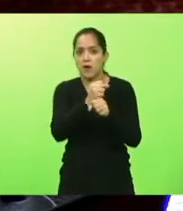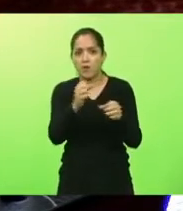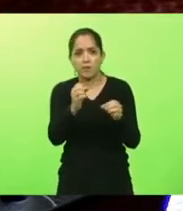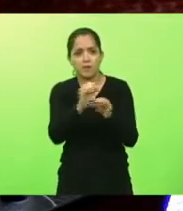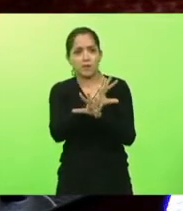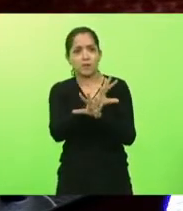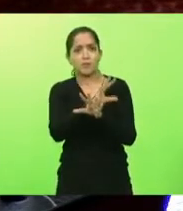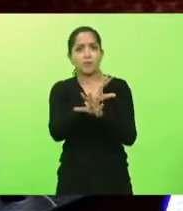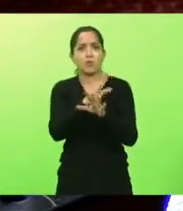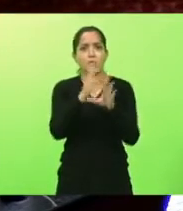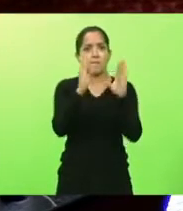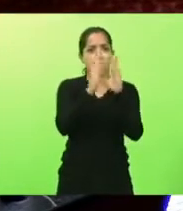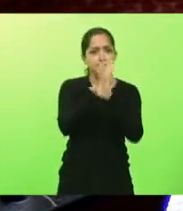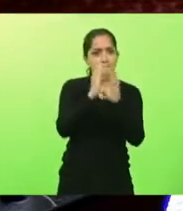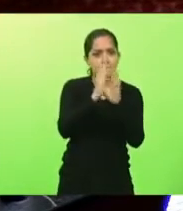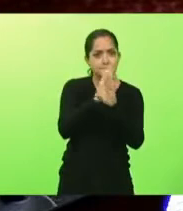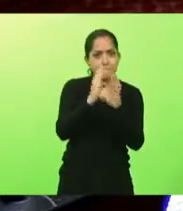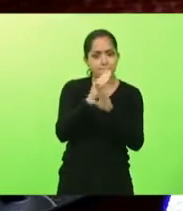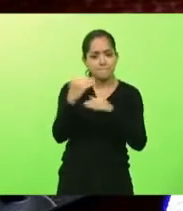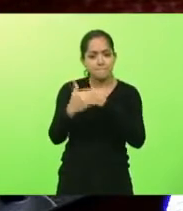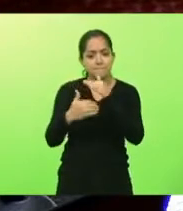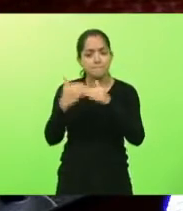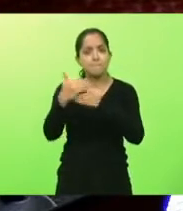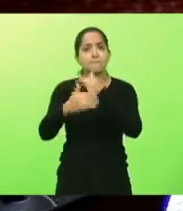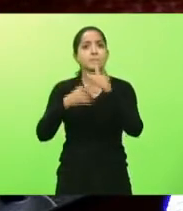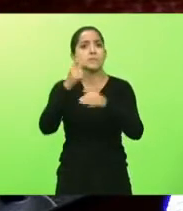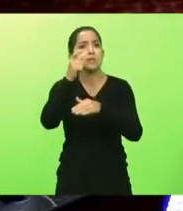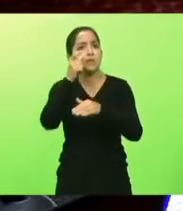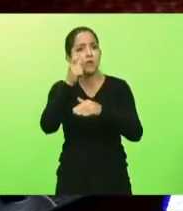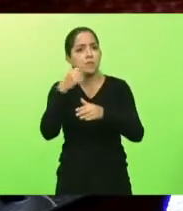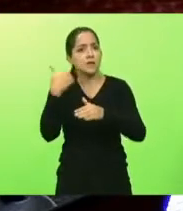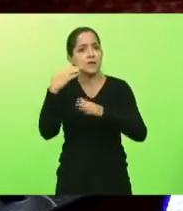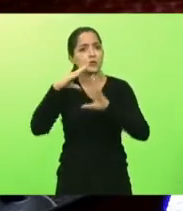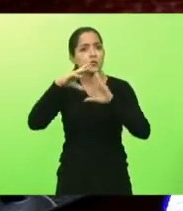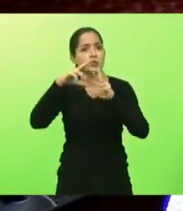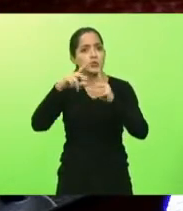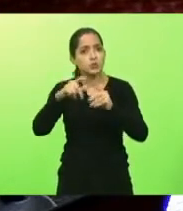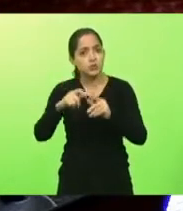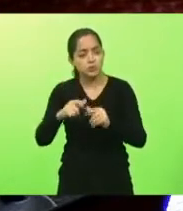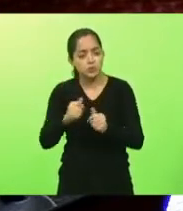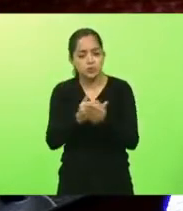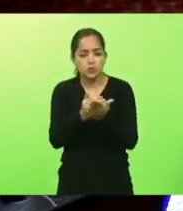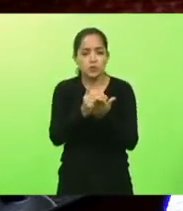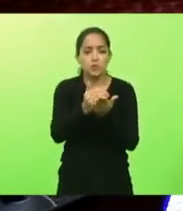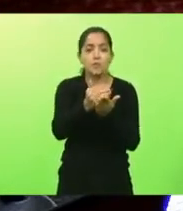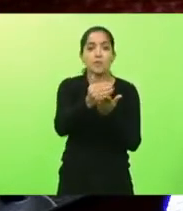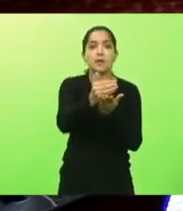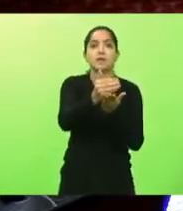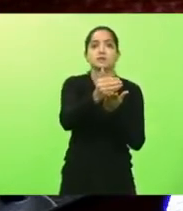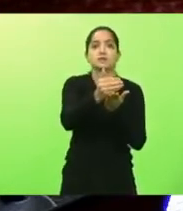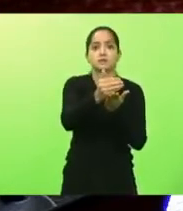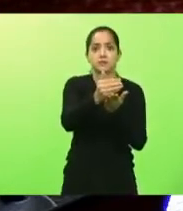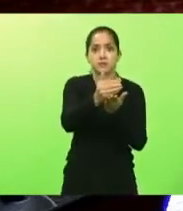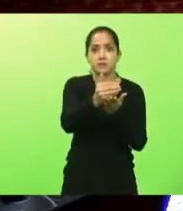processo de investigação, mas ele tem que acompanhar durante todo esse processo que se inicia muitas vezes aqui, né, passa